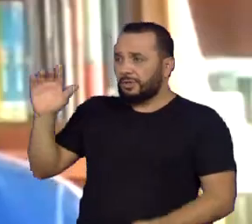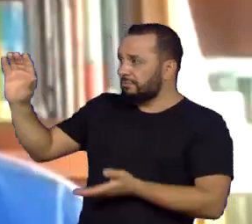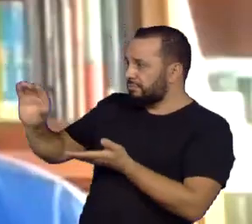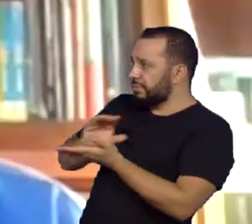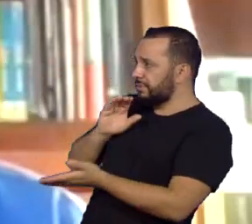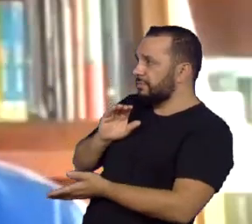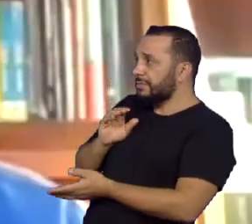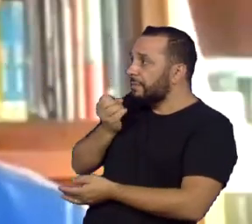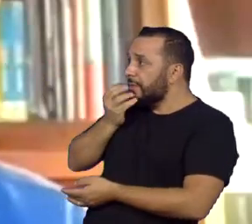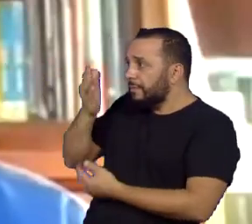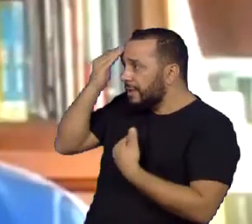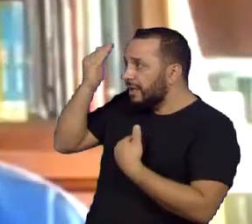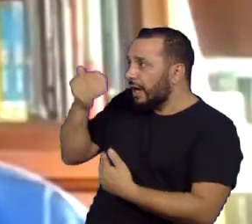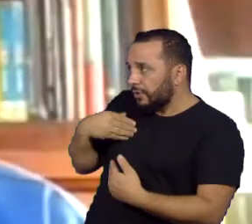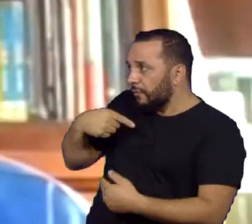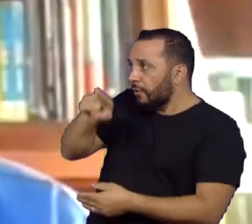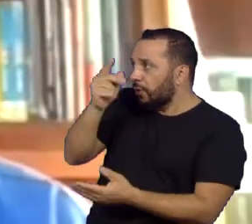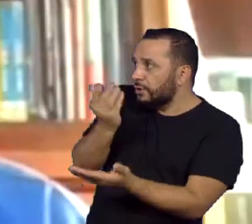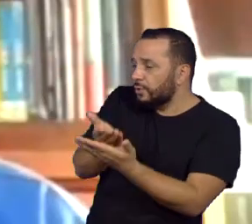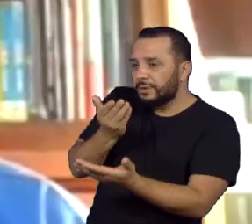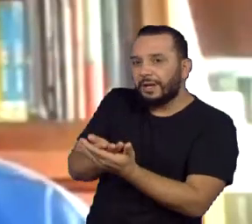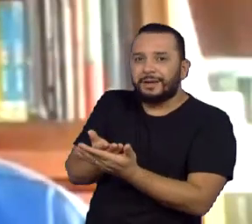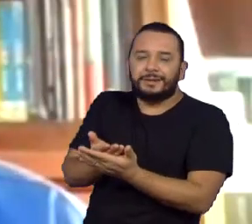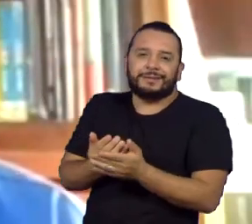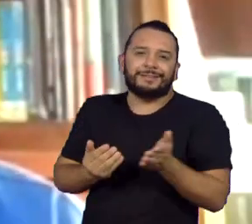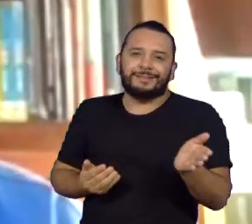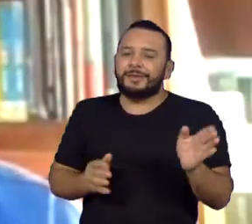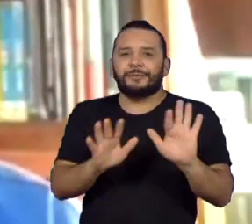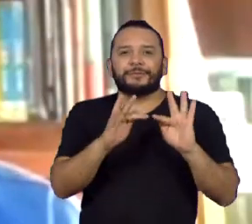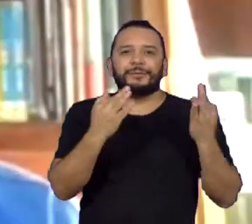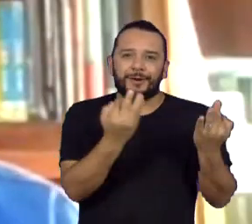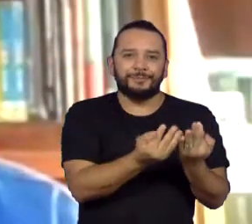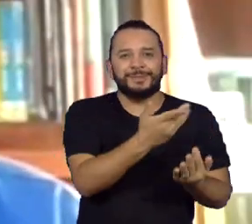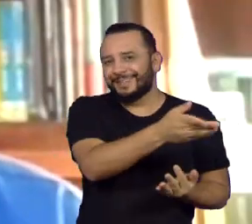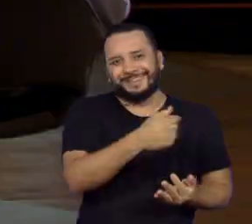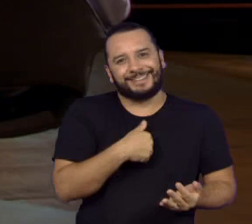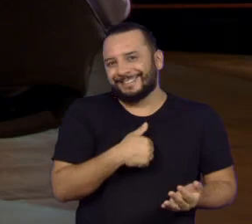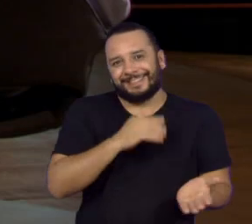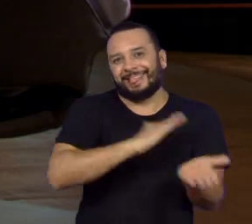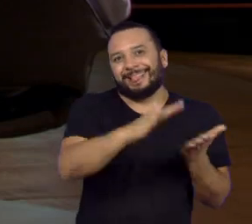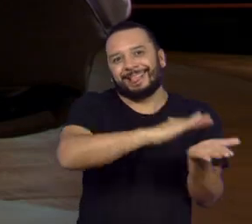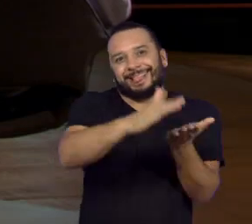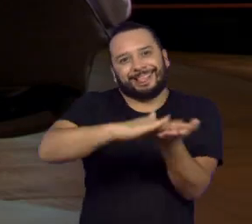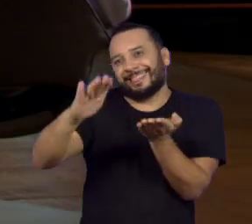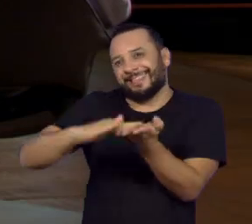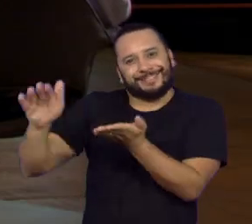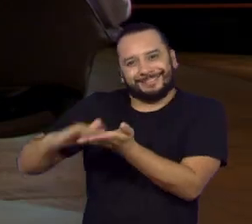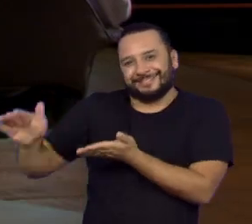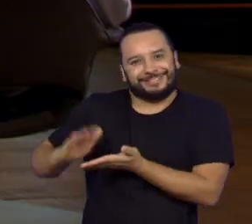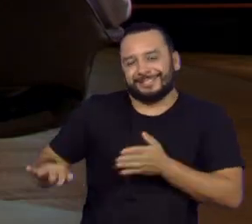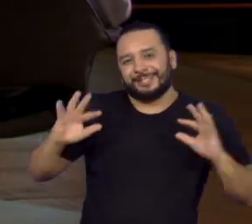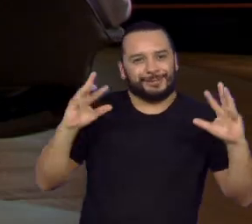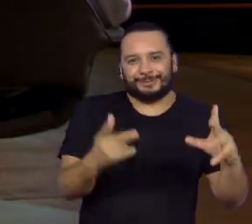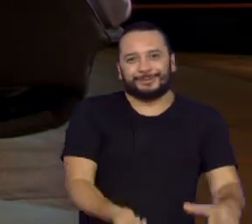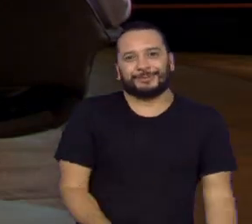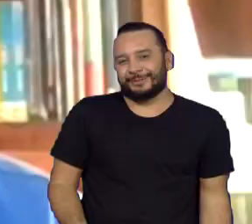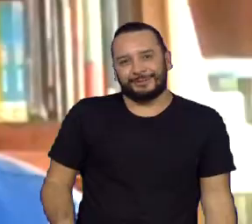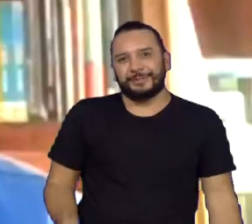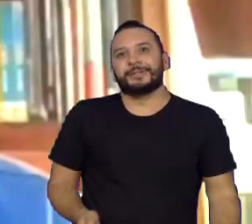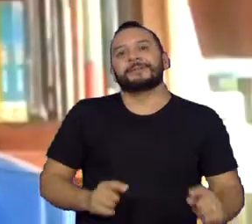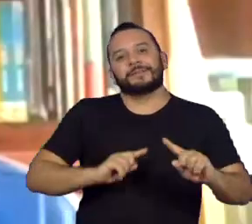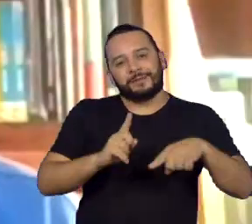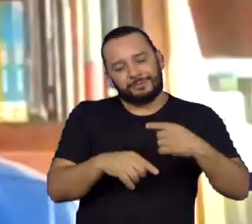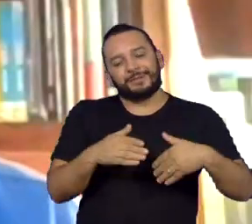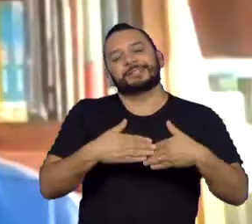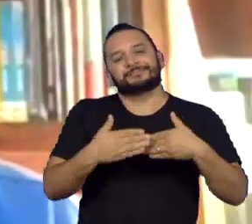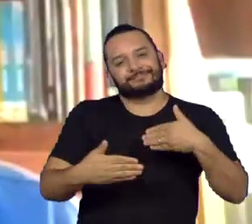dinheiro, família pobre, numerosa, consumiu rapidamente. Daí em diante, a batalha foi